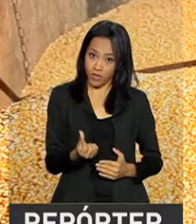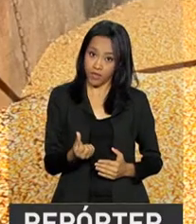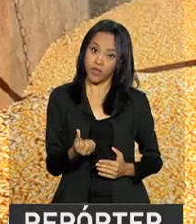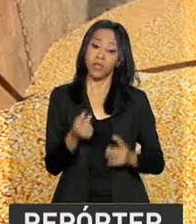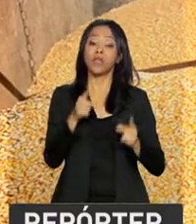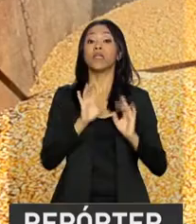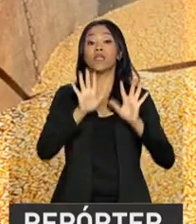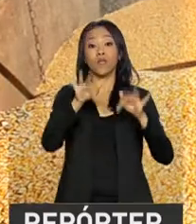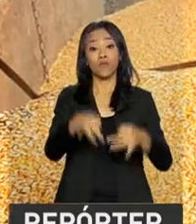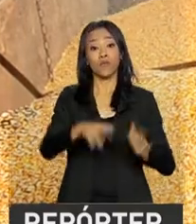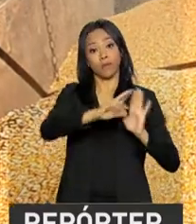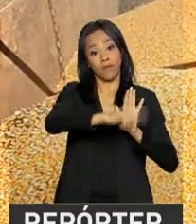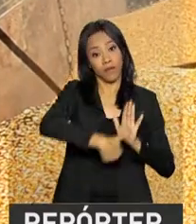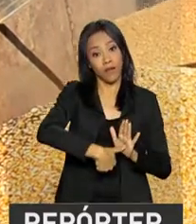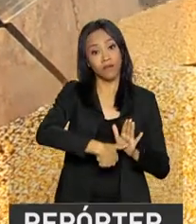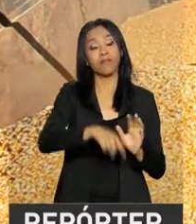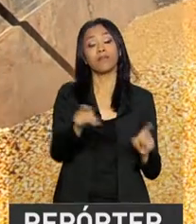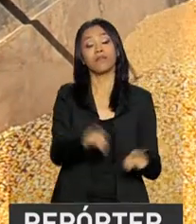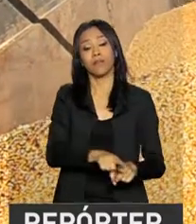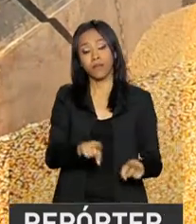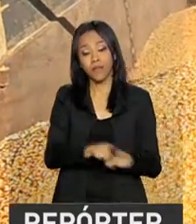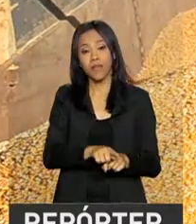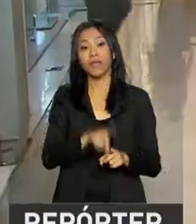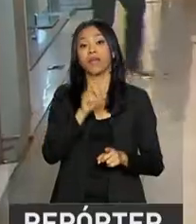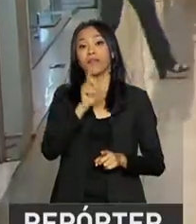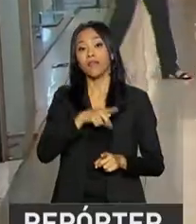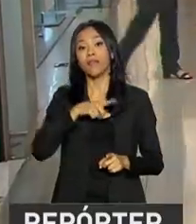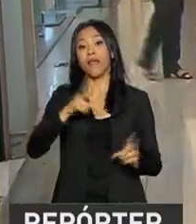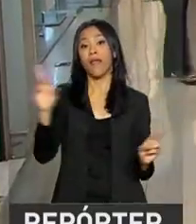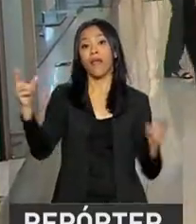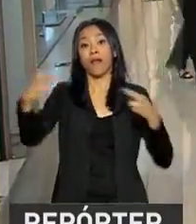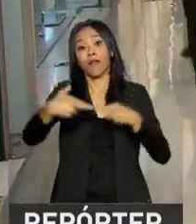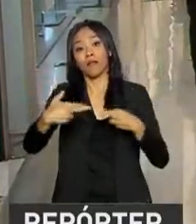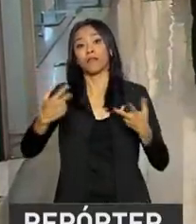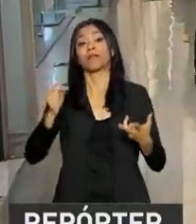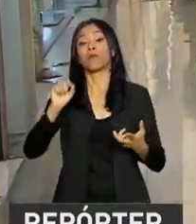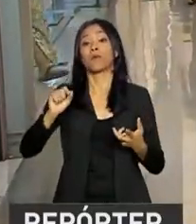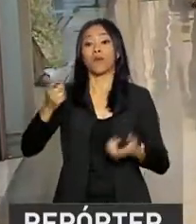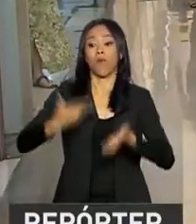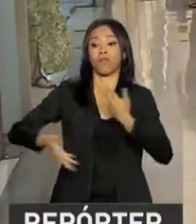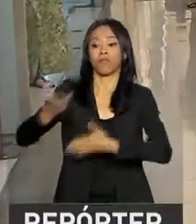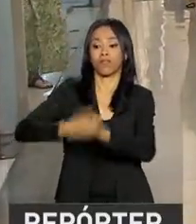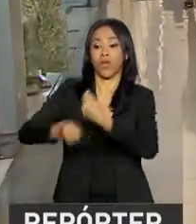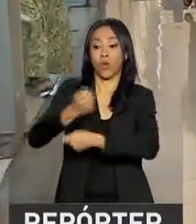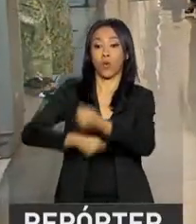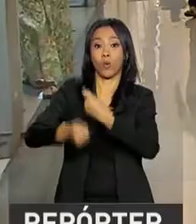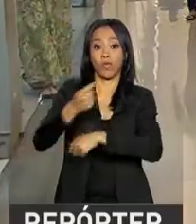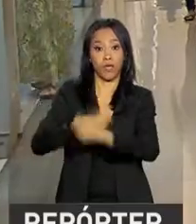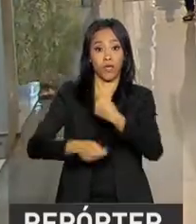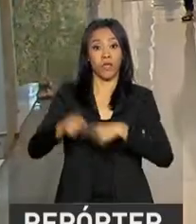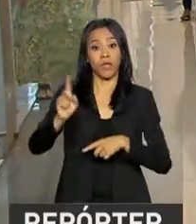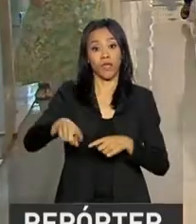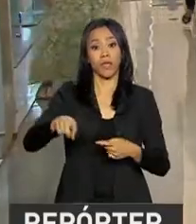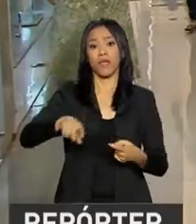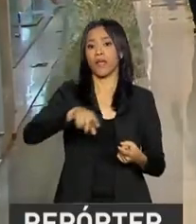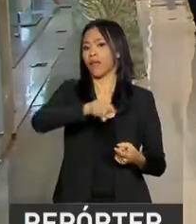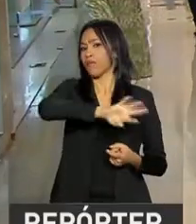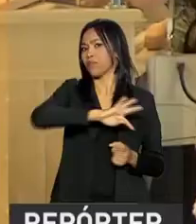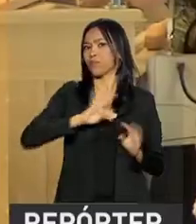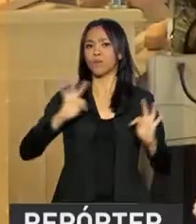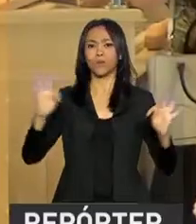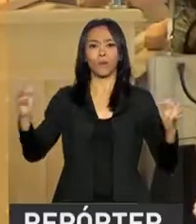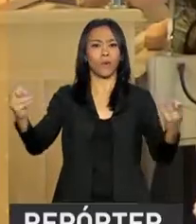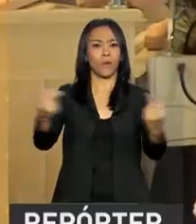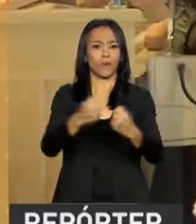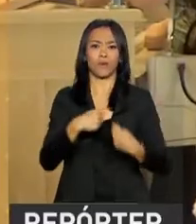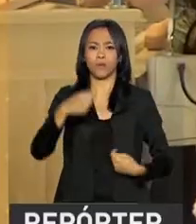o fim da recessão também está relacionado com o movimento da economia que é gerado por todos os brasileiros